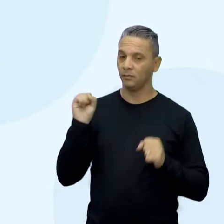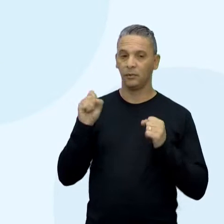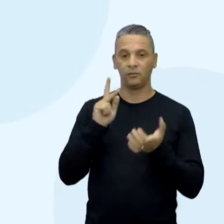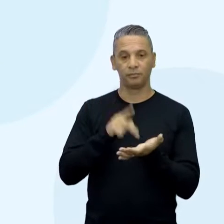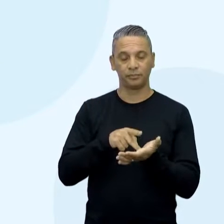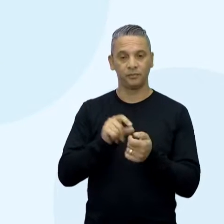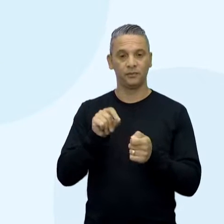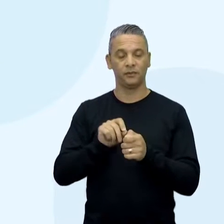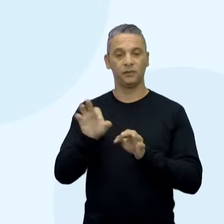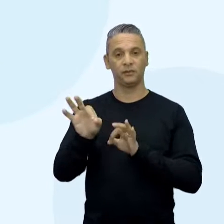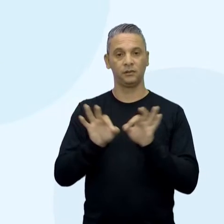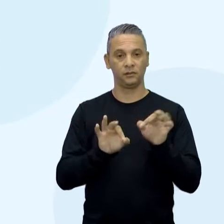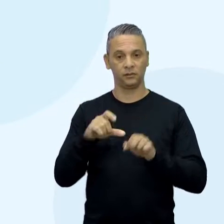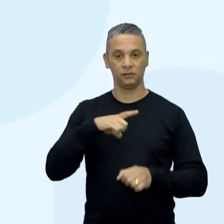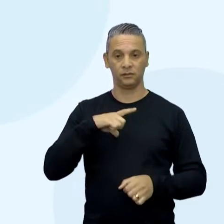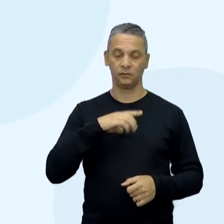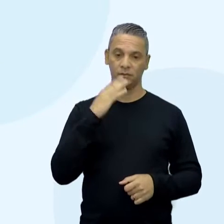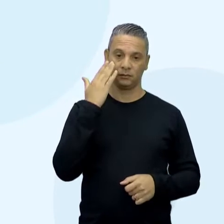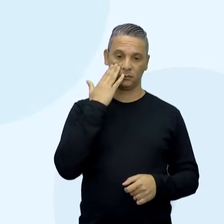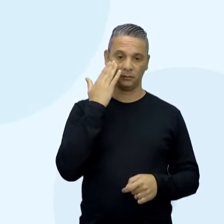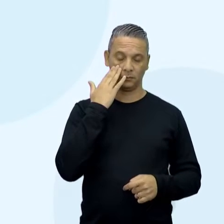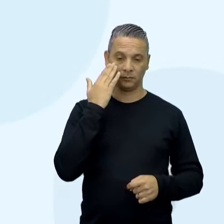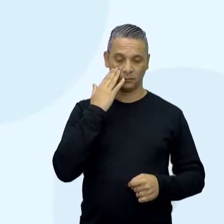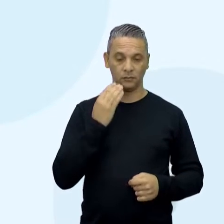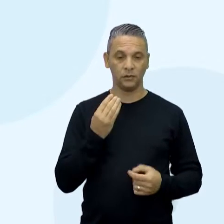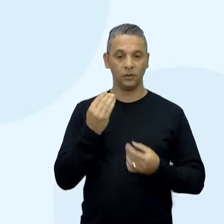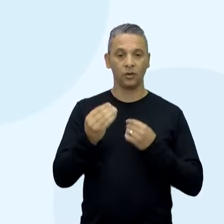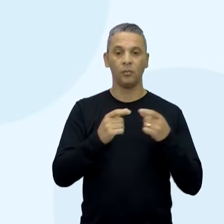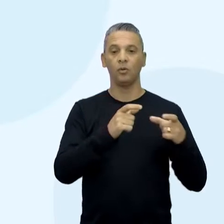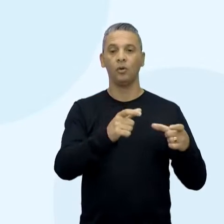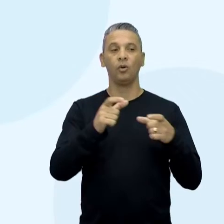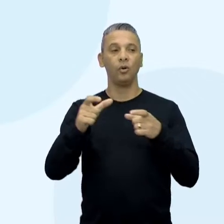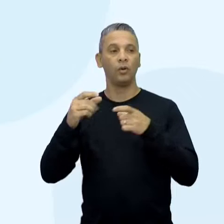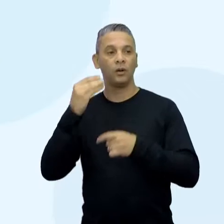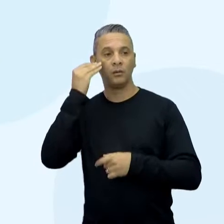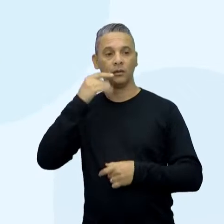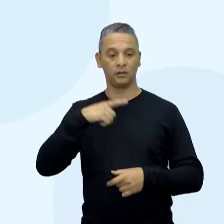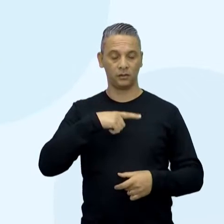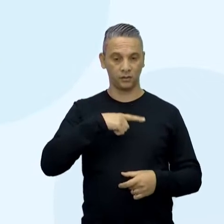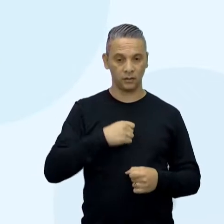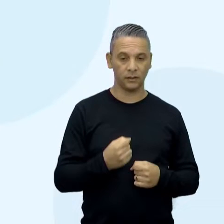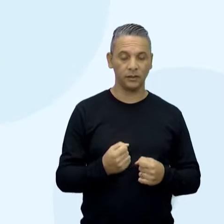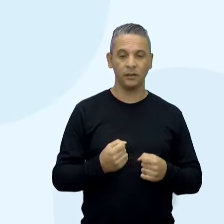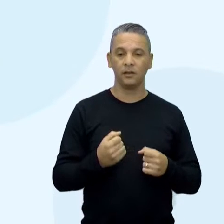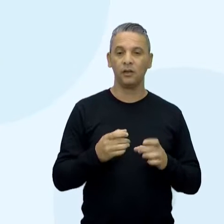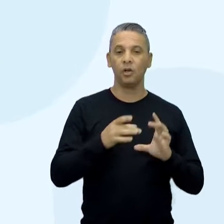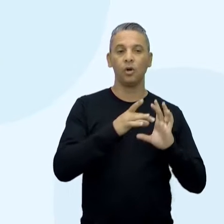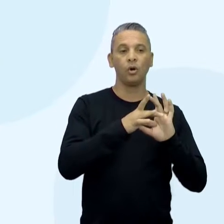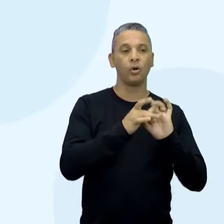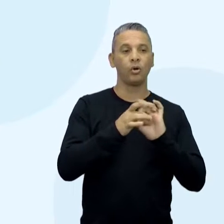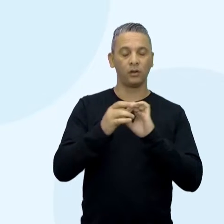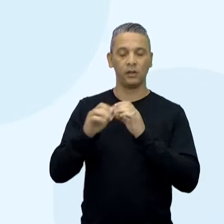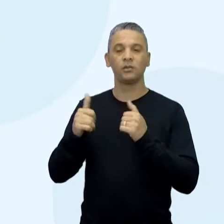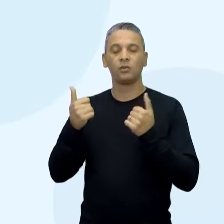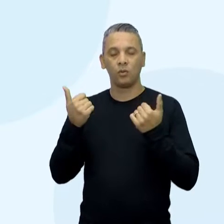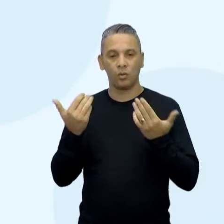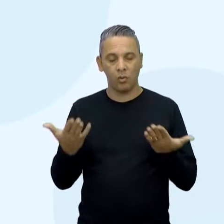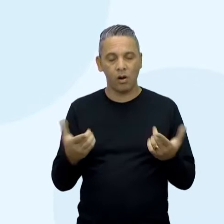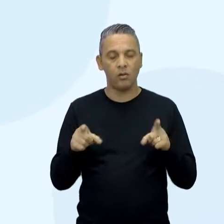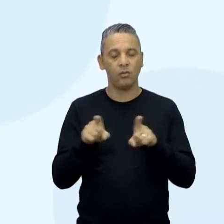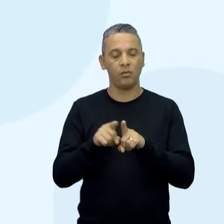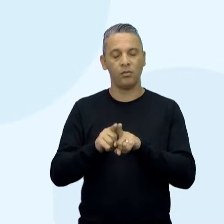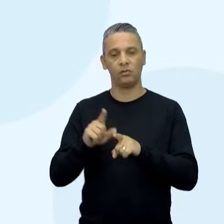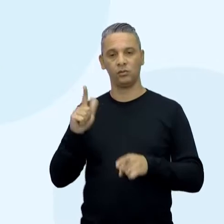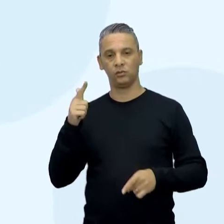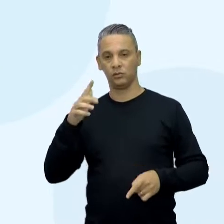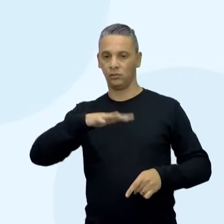realizar na hora de fazer a pesquisa, né? Que é qual que é o espaço de vivência que eu vou pesquisar, qual que é o contexto histórico e